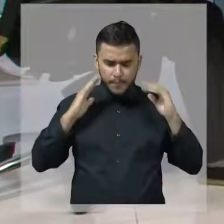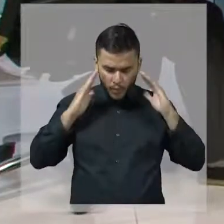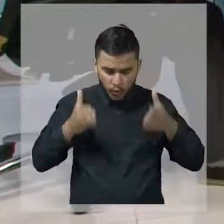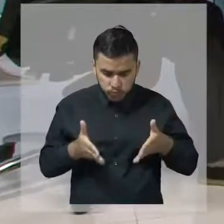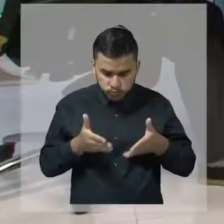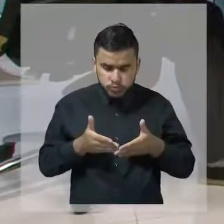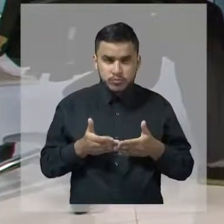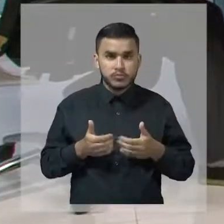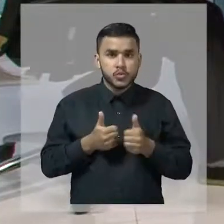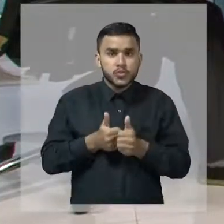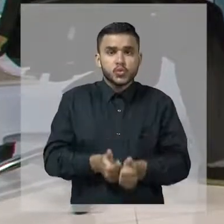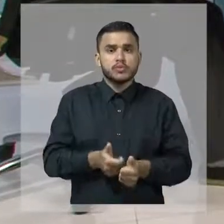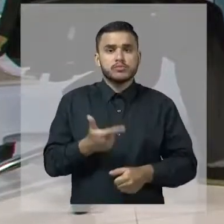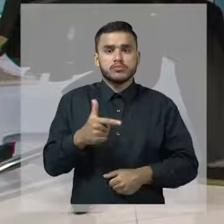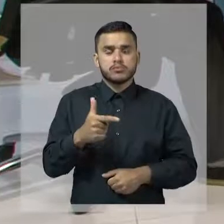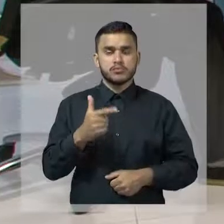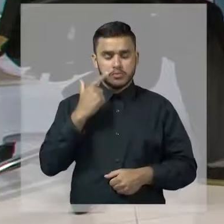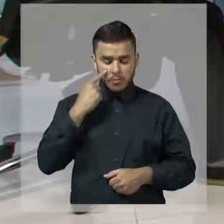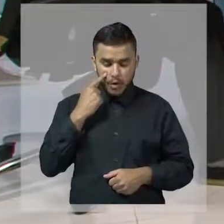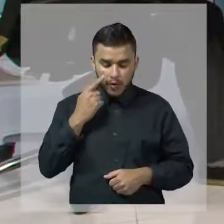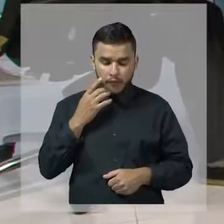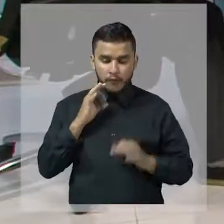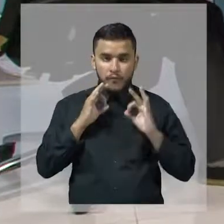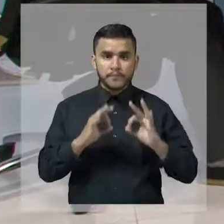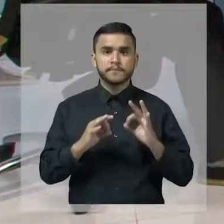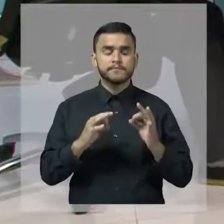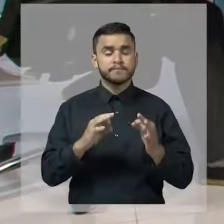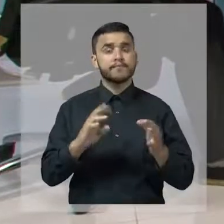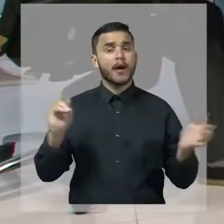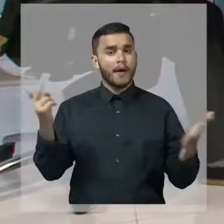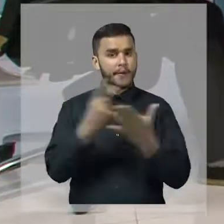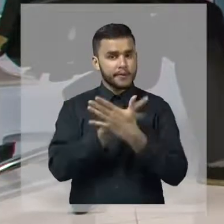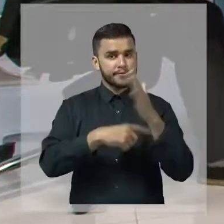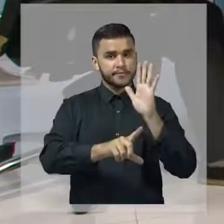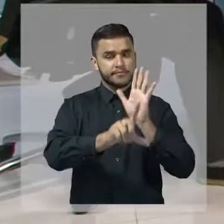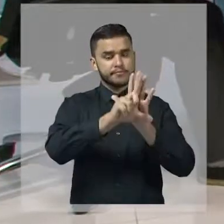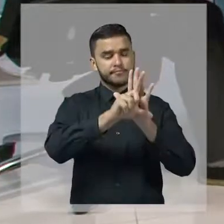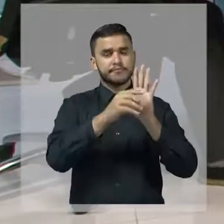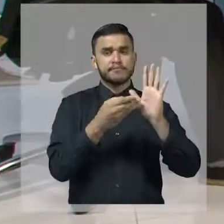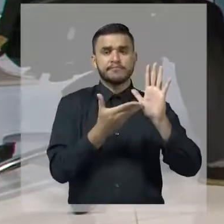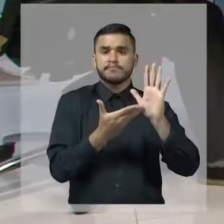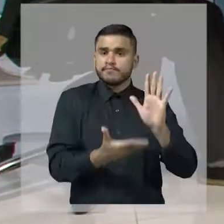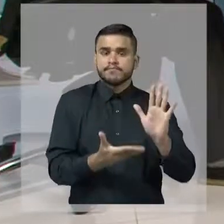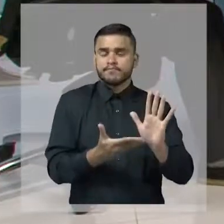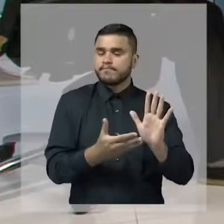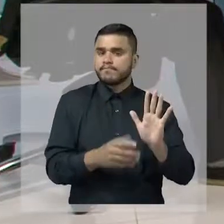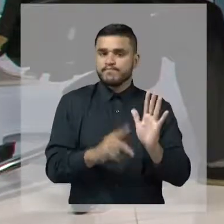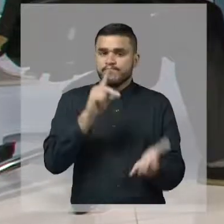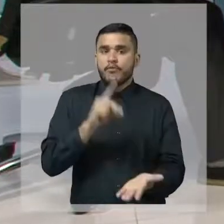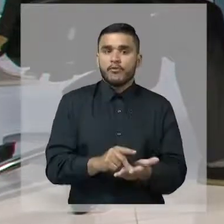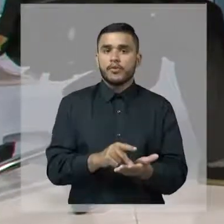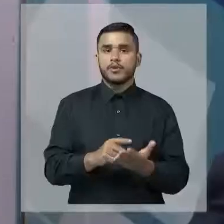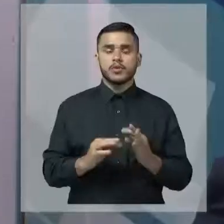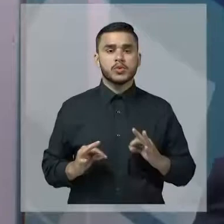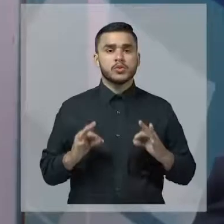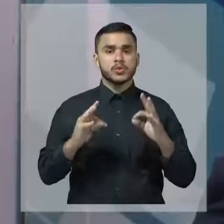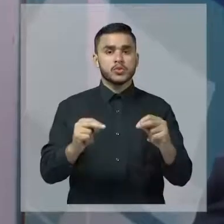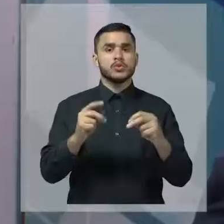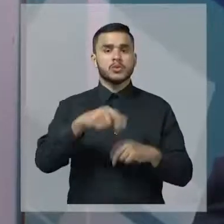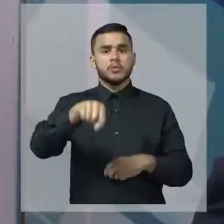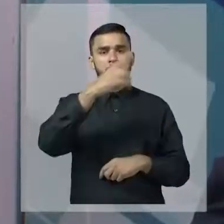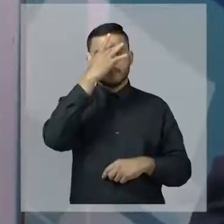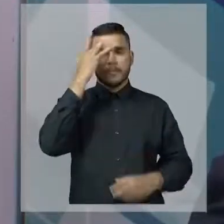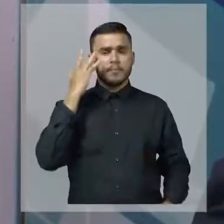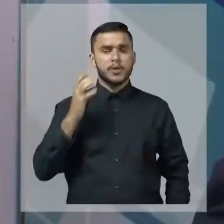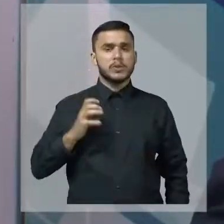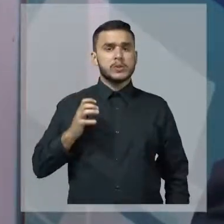situação histórica da nação de a lei não ser aplicada para os detentores do poder